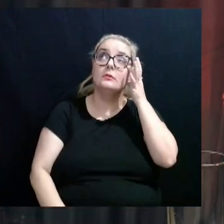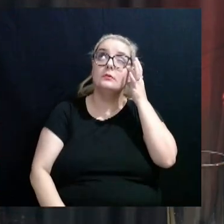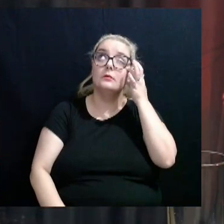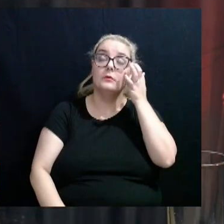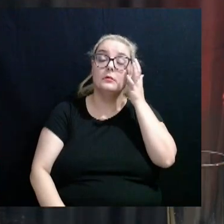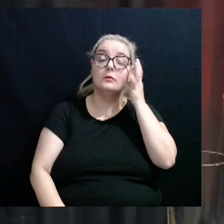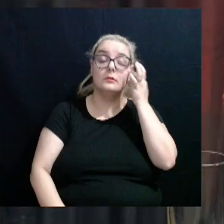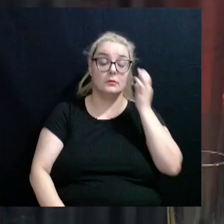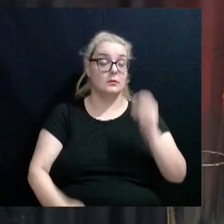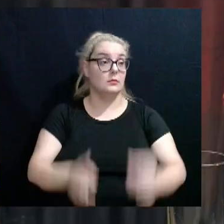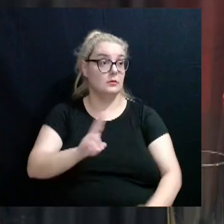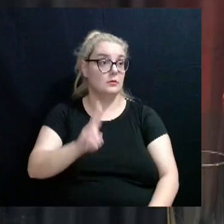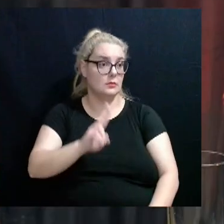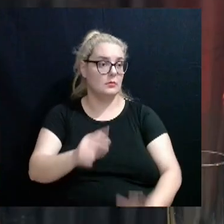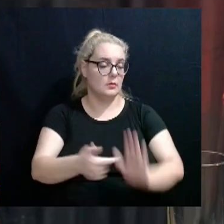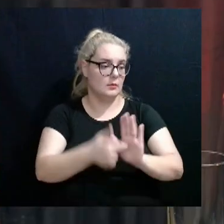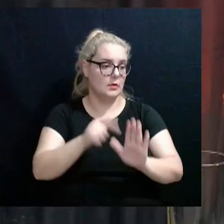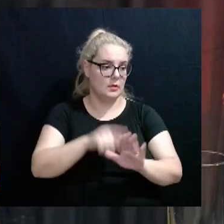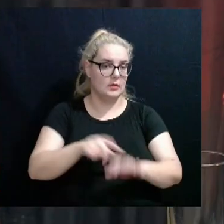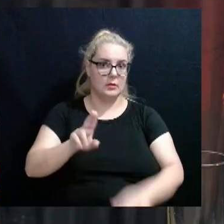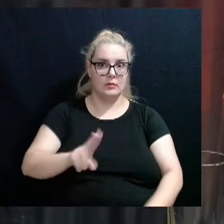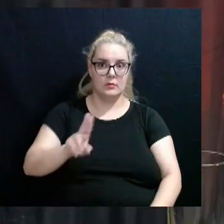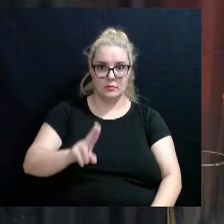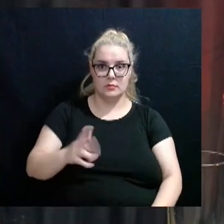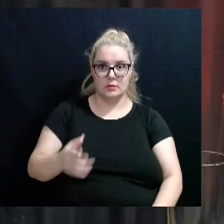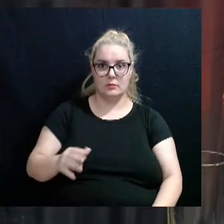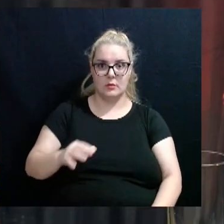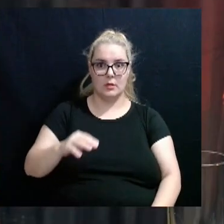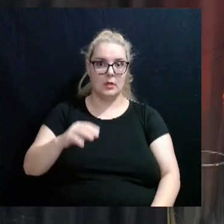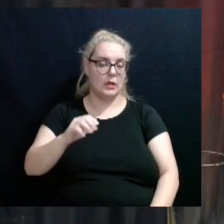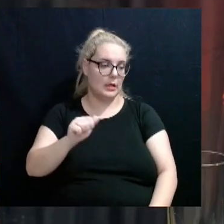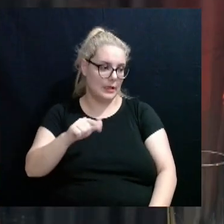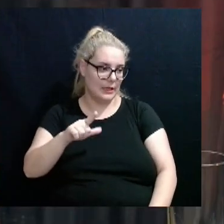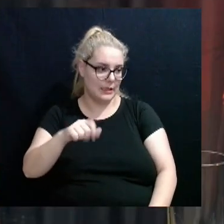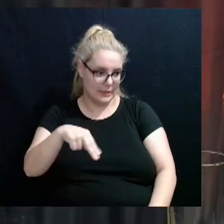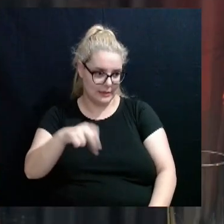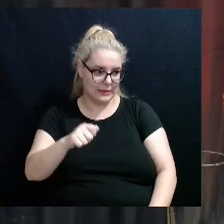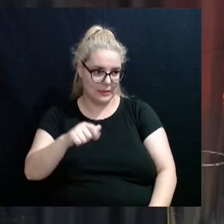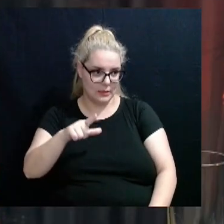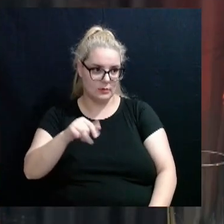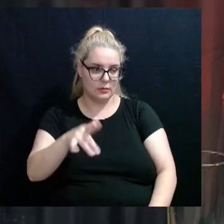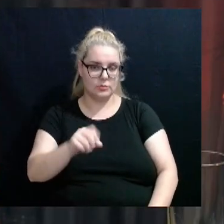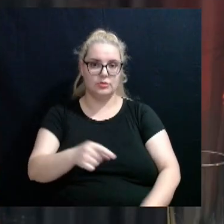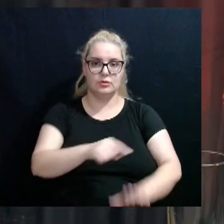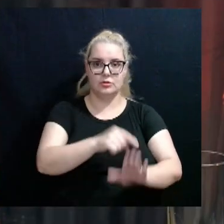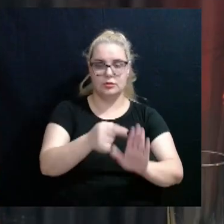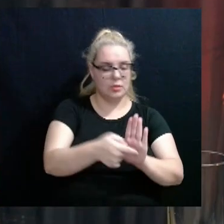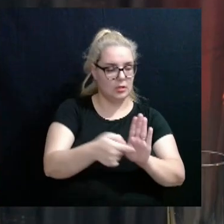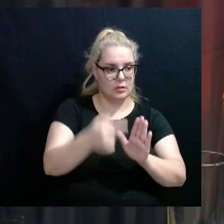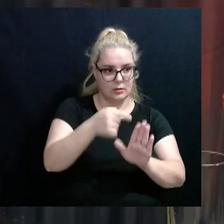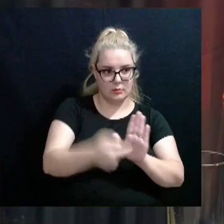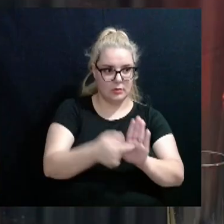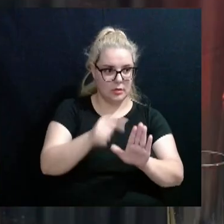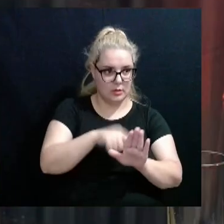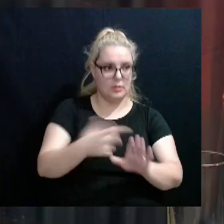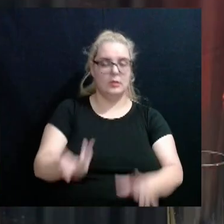analogia. As analogias, elas fazem parte da própria história da Páscoa. Uhum. Eu mencionei há